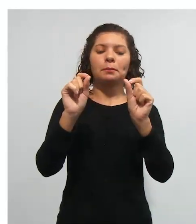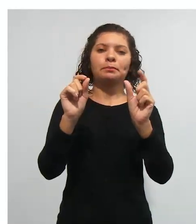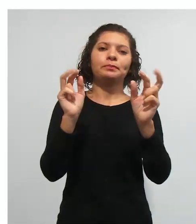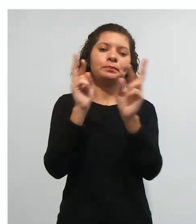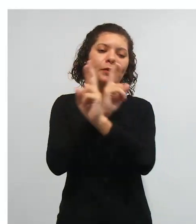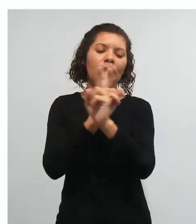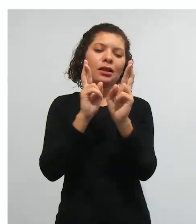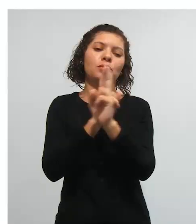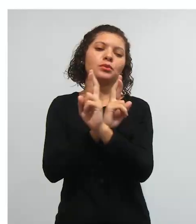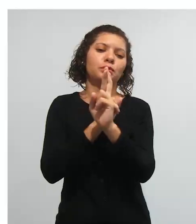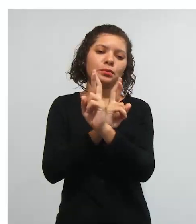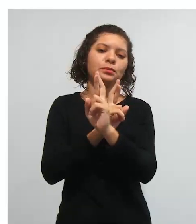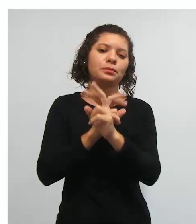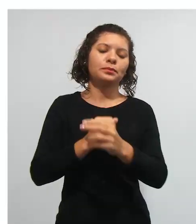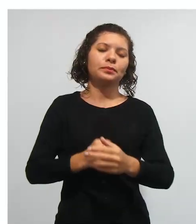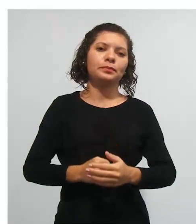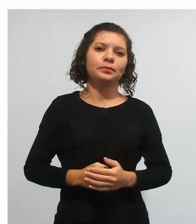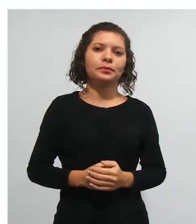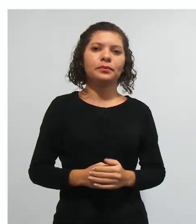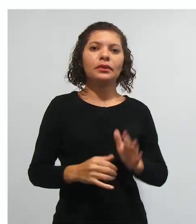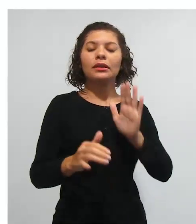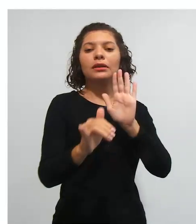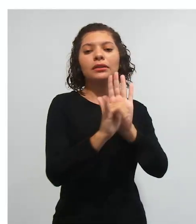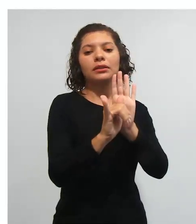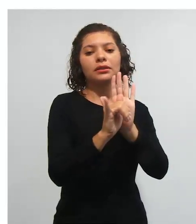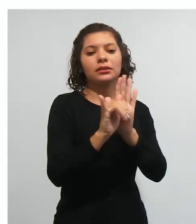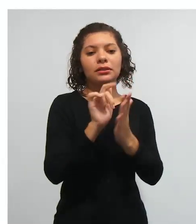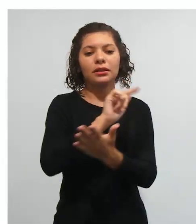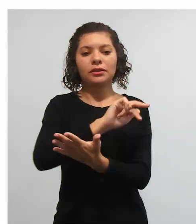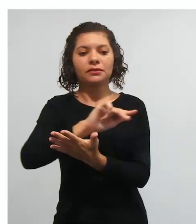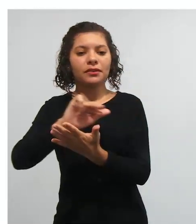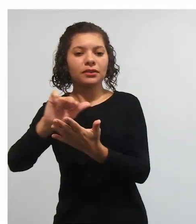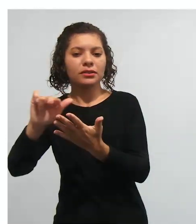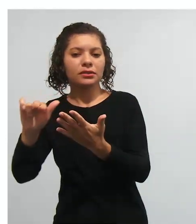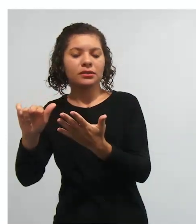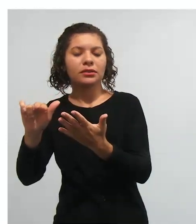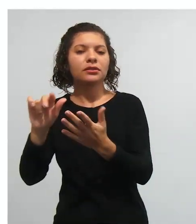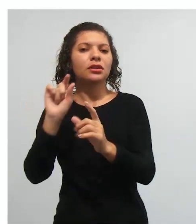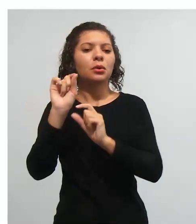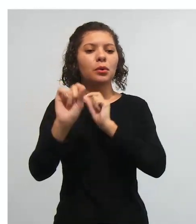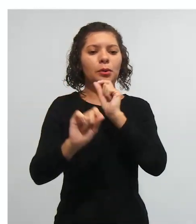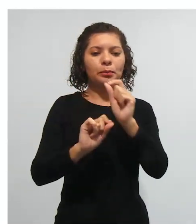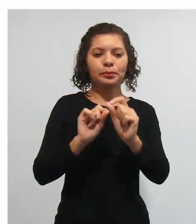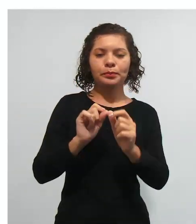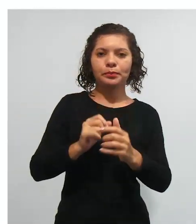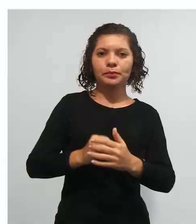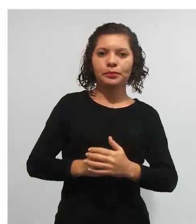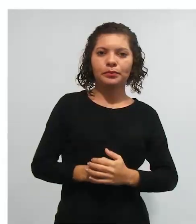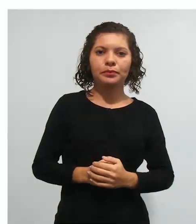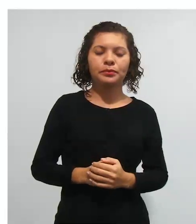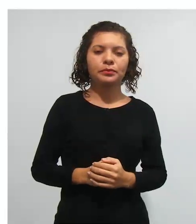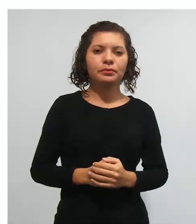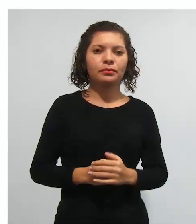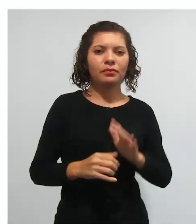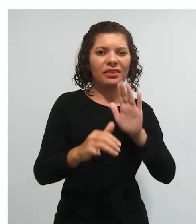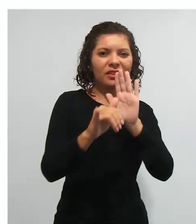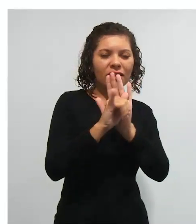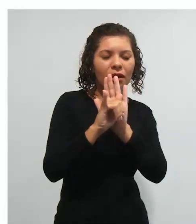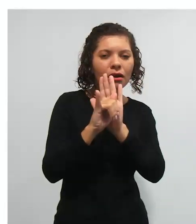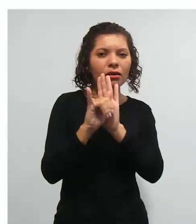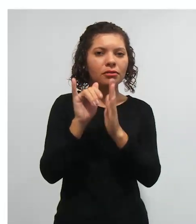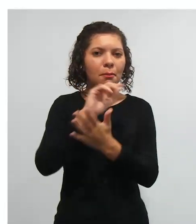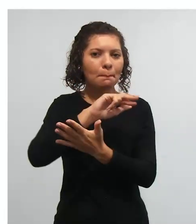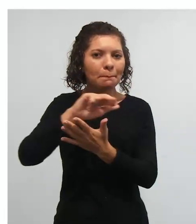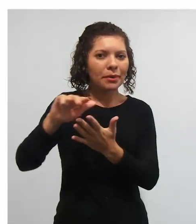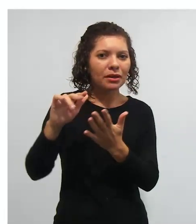fundamentalmente relações de poder a identidade a diferença não são entidades preexistentes ou seja não são